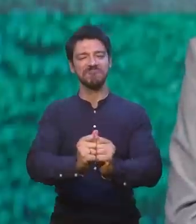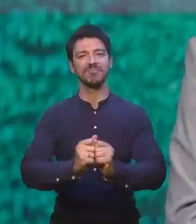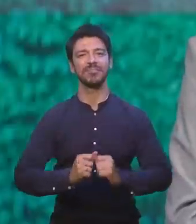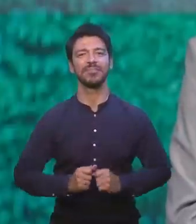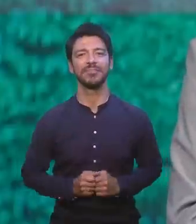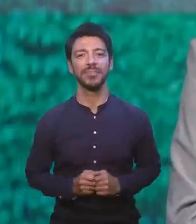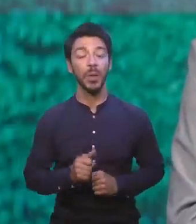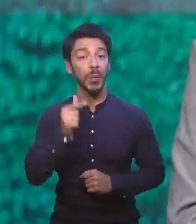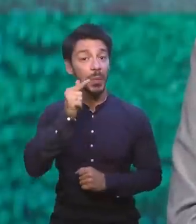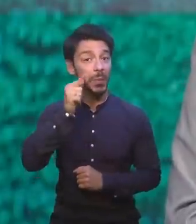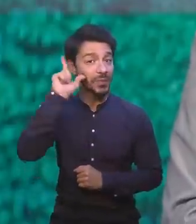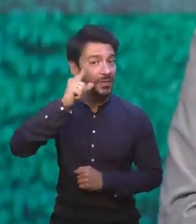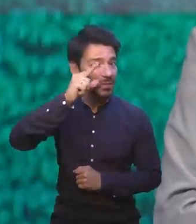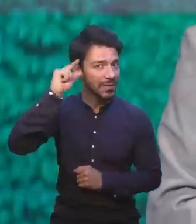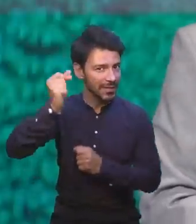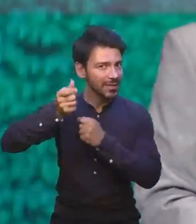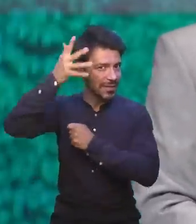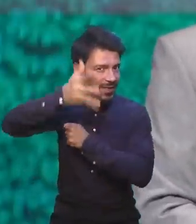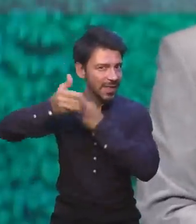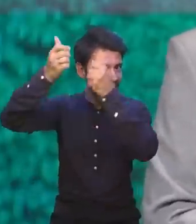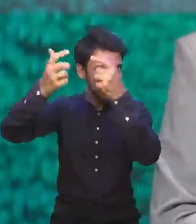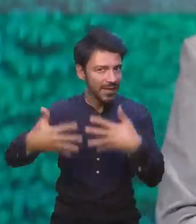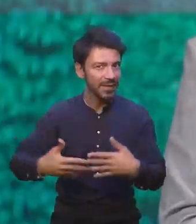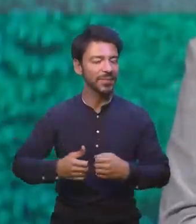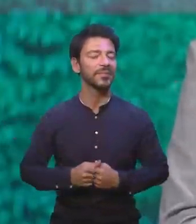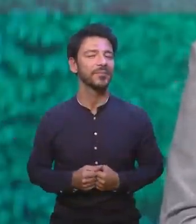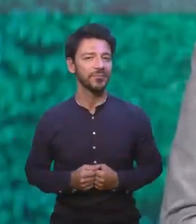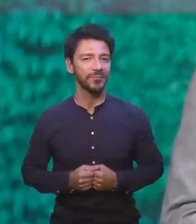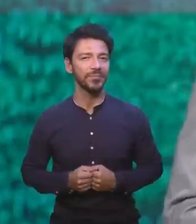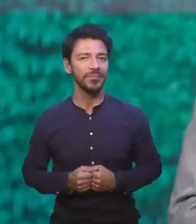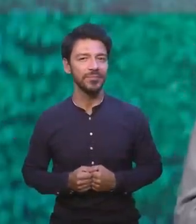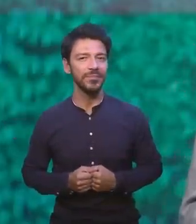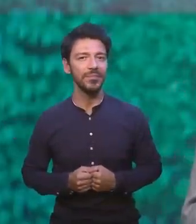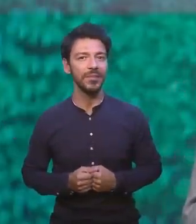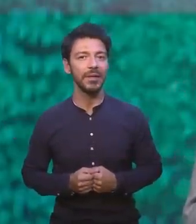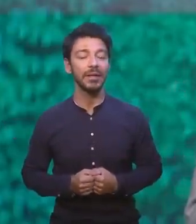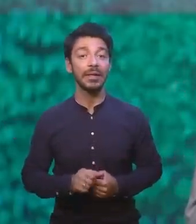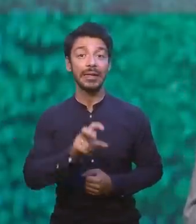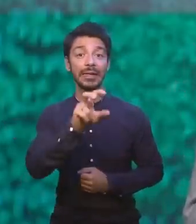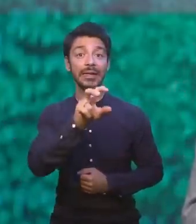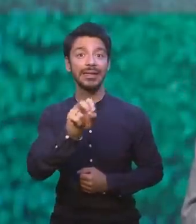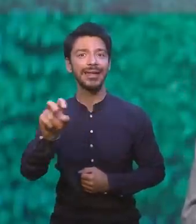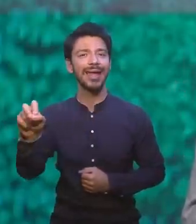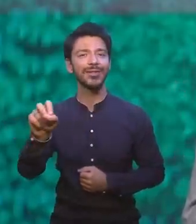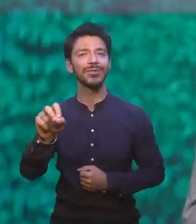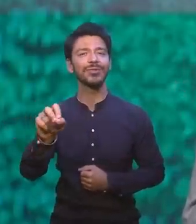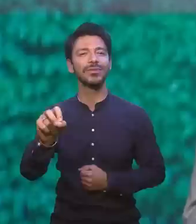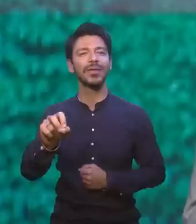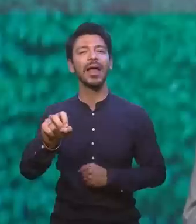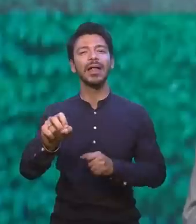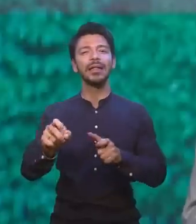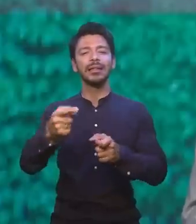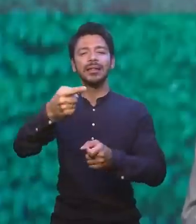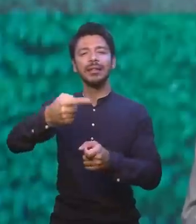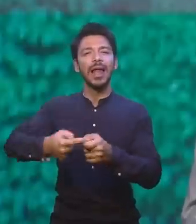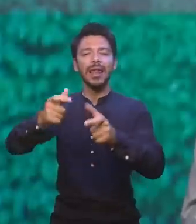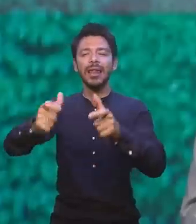interessante, está na obra Boa Nova, de Humberto de Campos. O 500 da Galileia. Leiam a lição, os 500 da